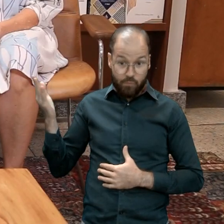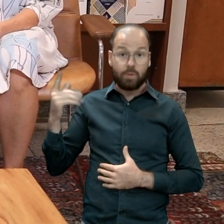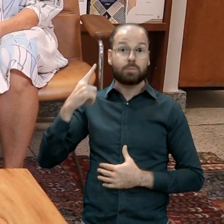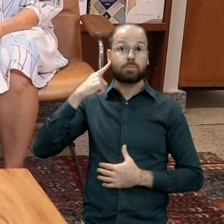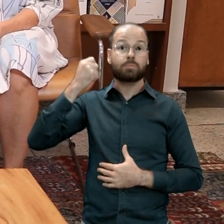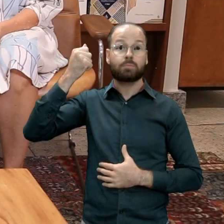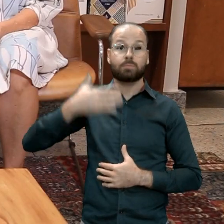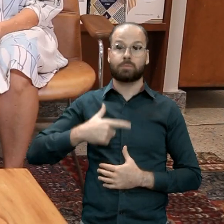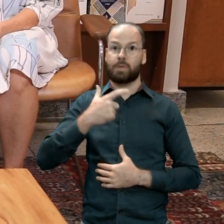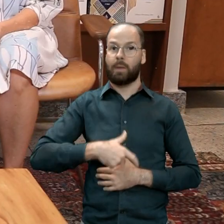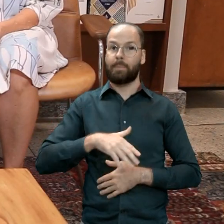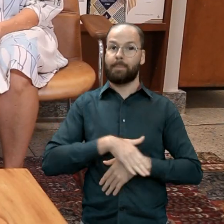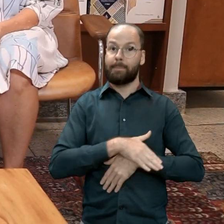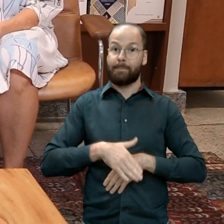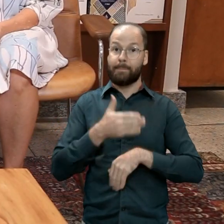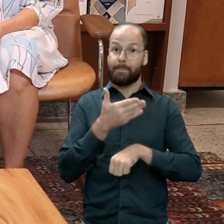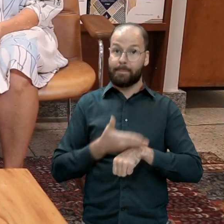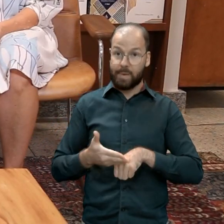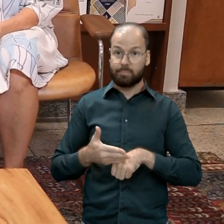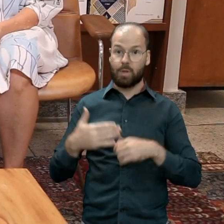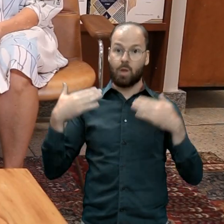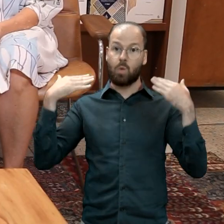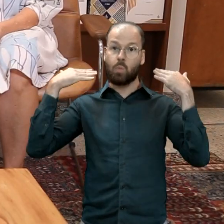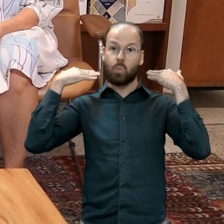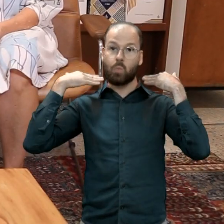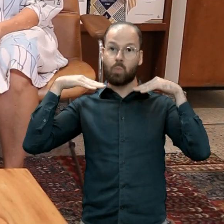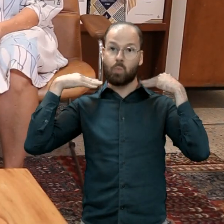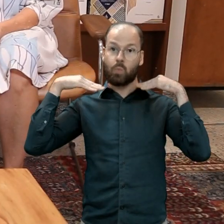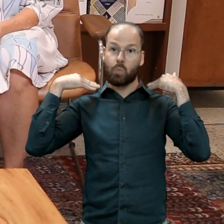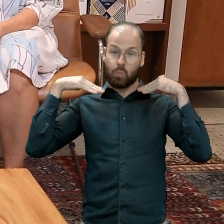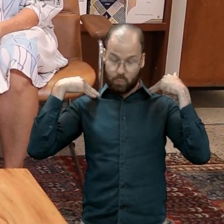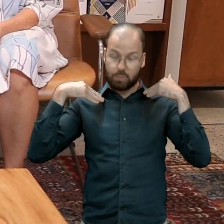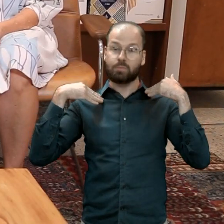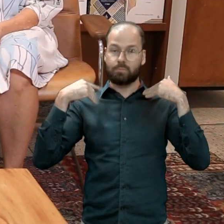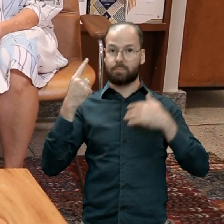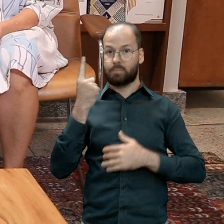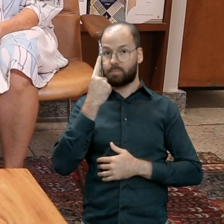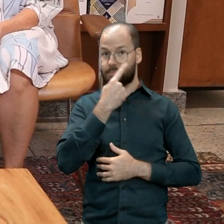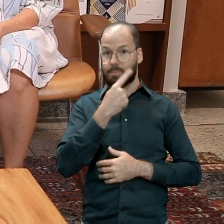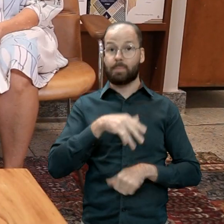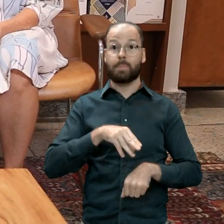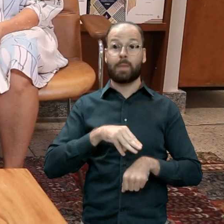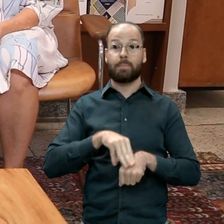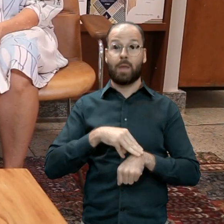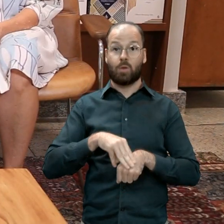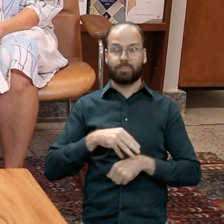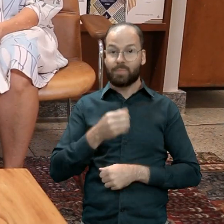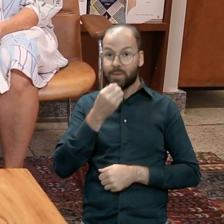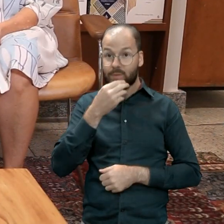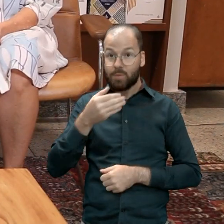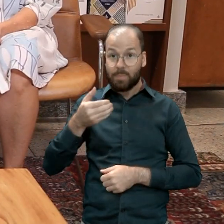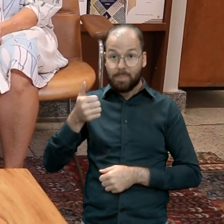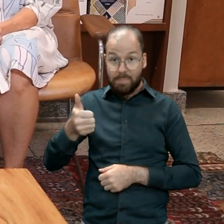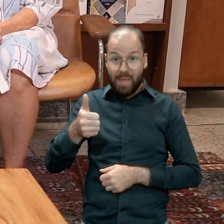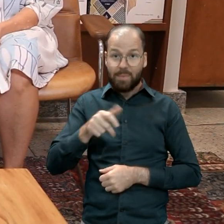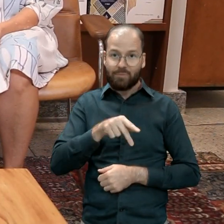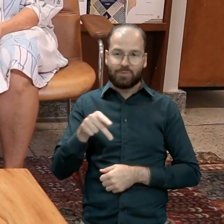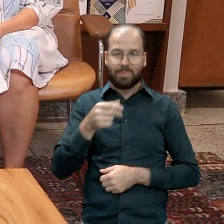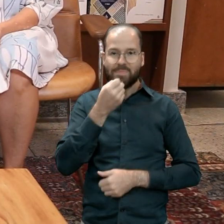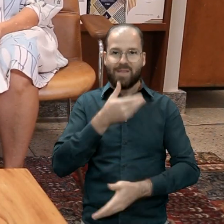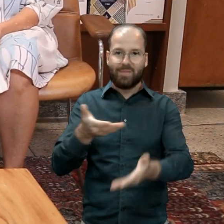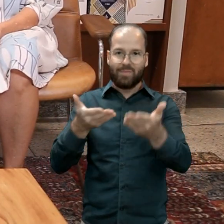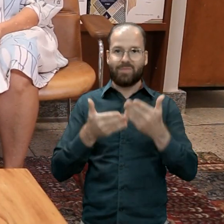mulher branca, tem cabelos curtos, né, na altura dos ombros e olhos castanhos. Tudo bem, professora? Seja bem-vinda aqui ao nosso